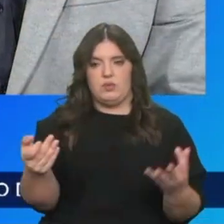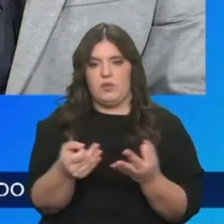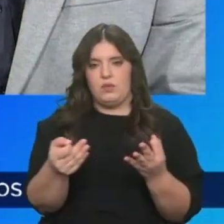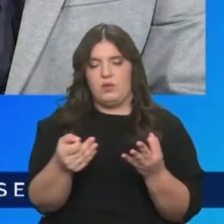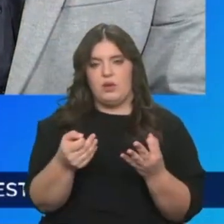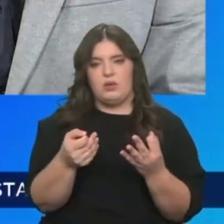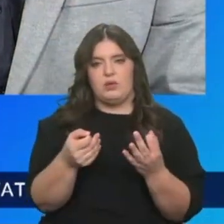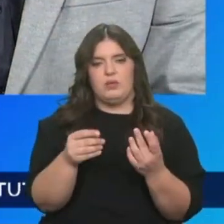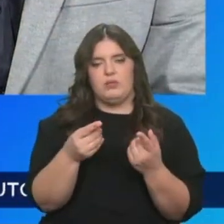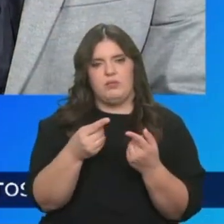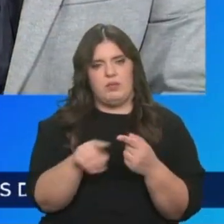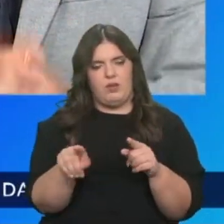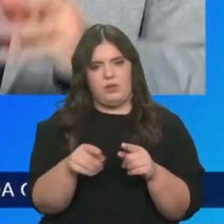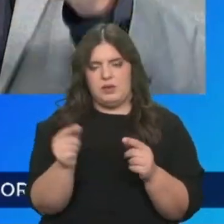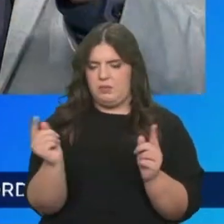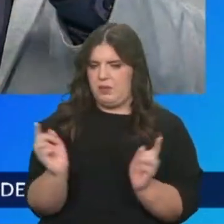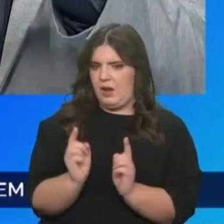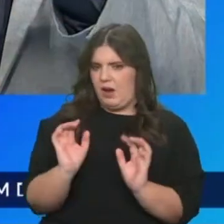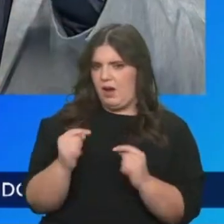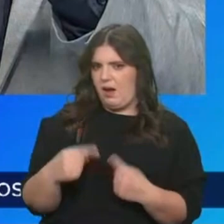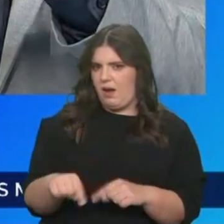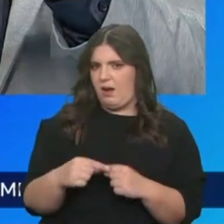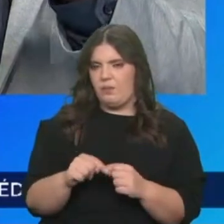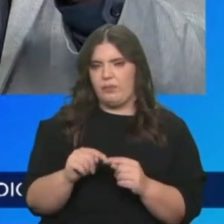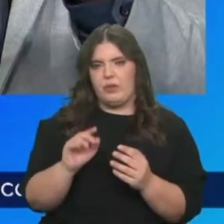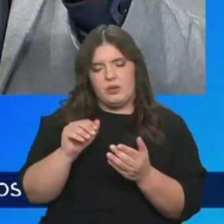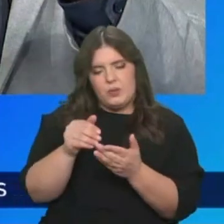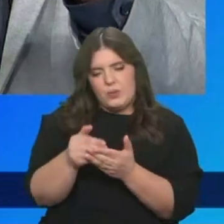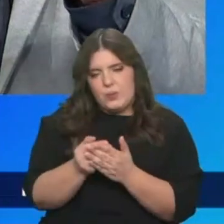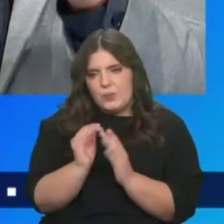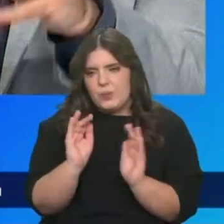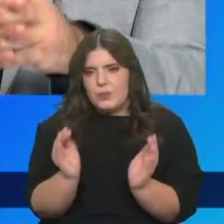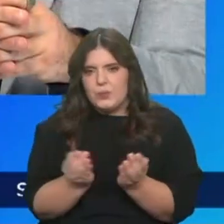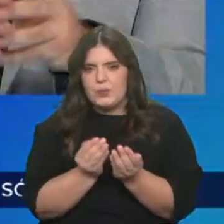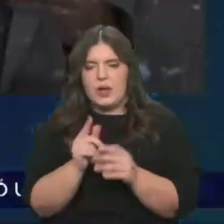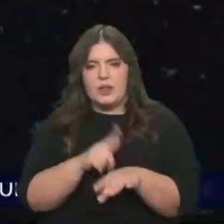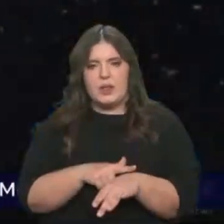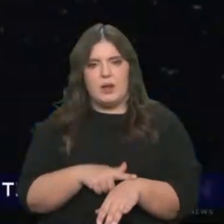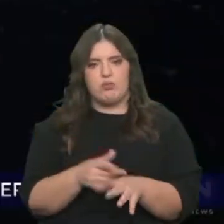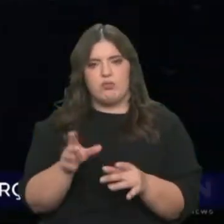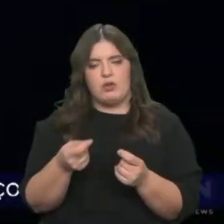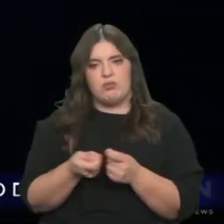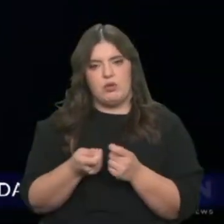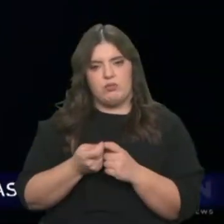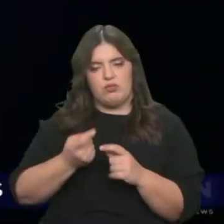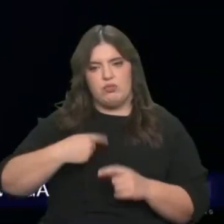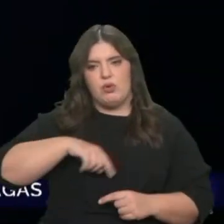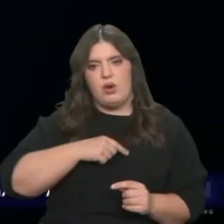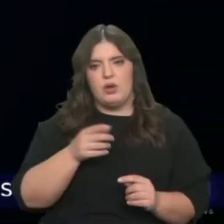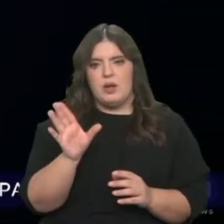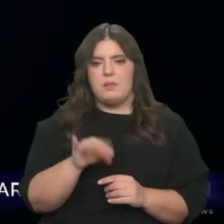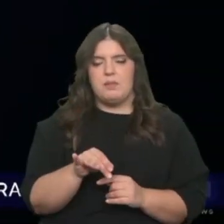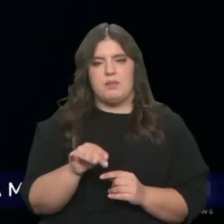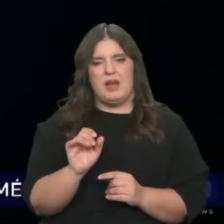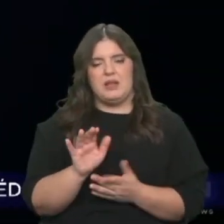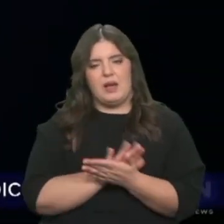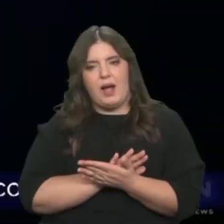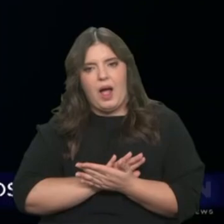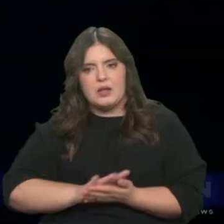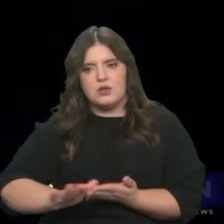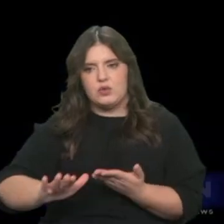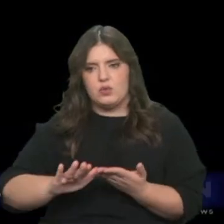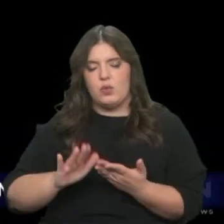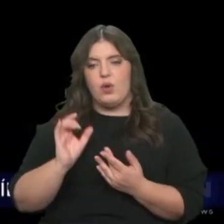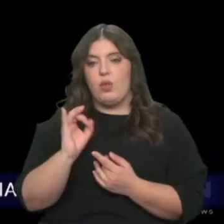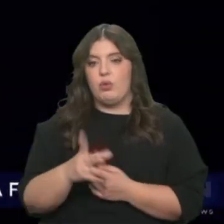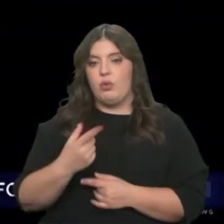pequena discrepância. Este poço gravitacional em tempos mais próximos de nós é um bocadinho mais raso do